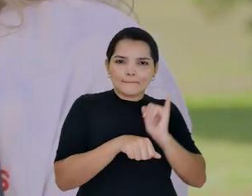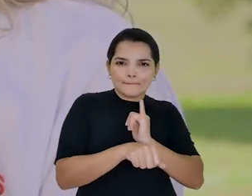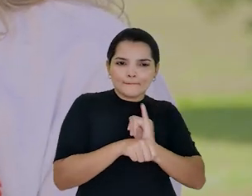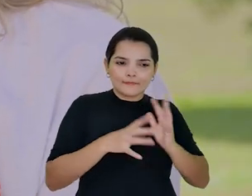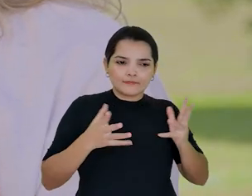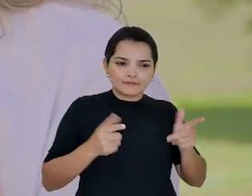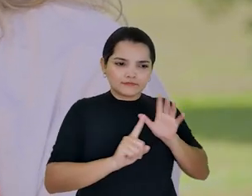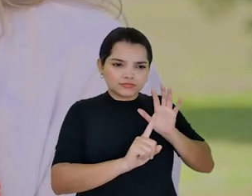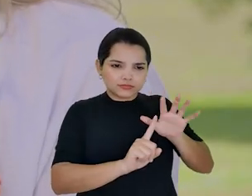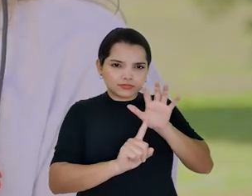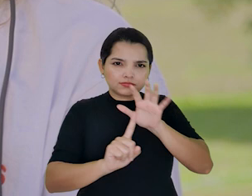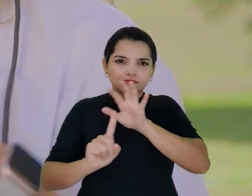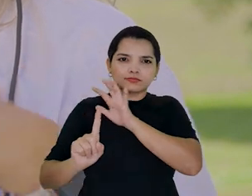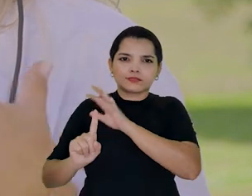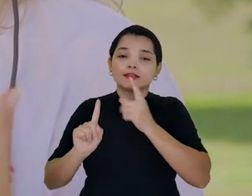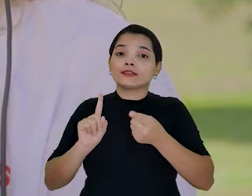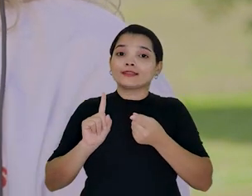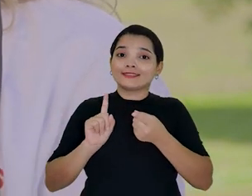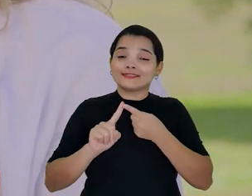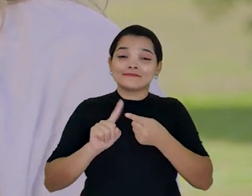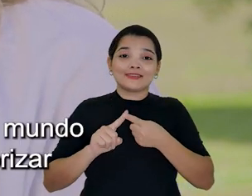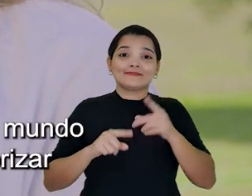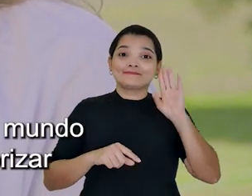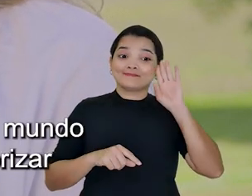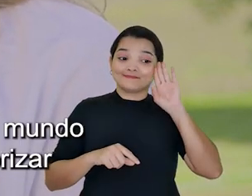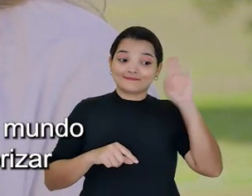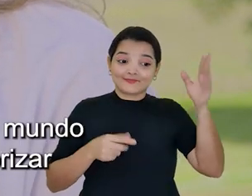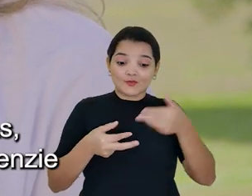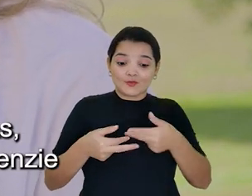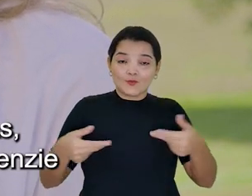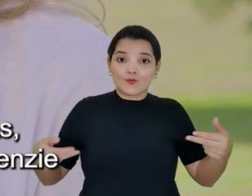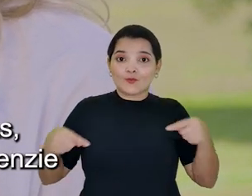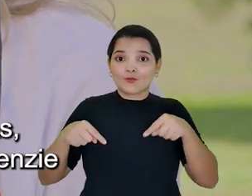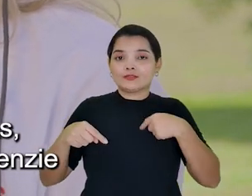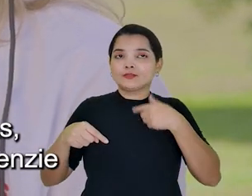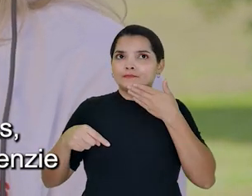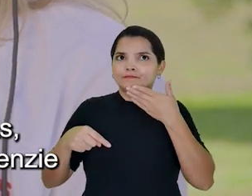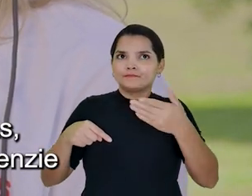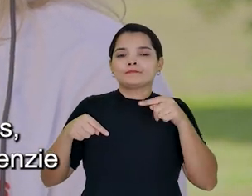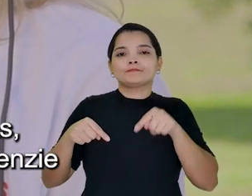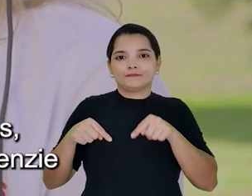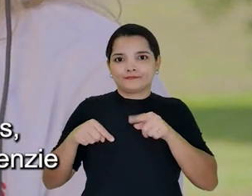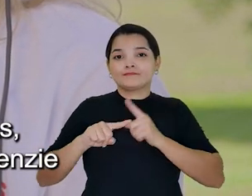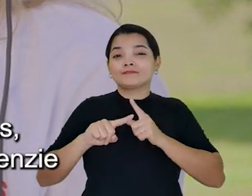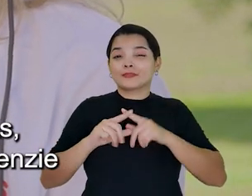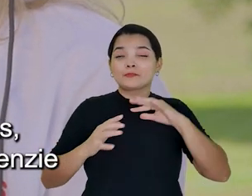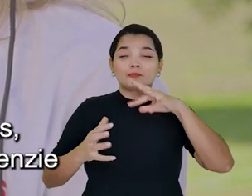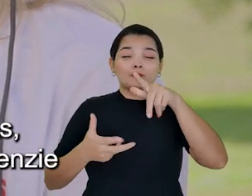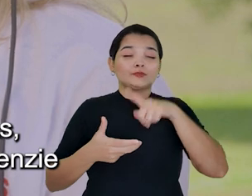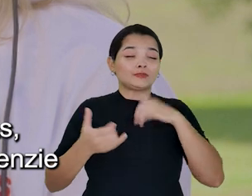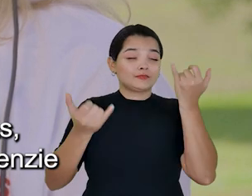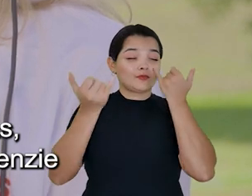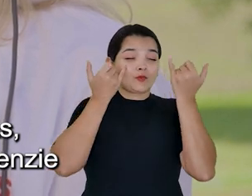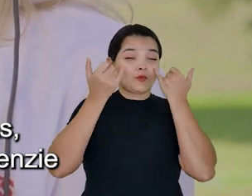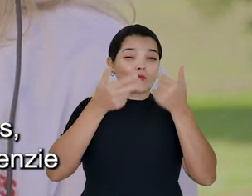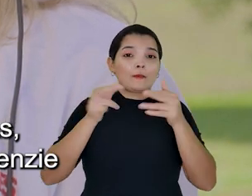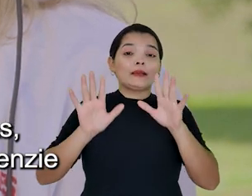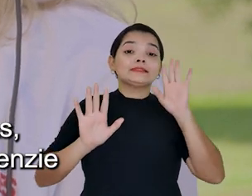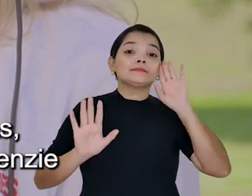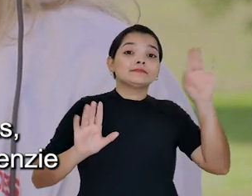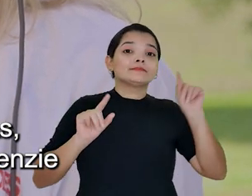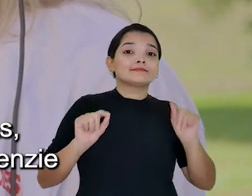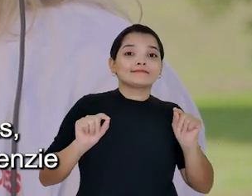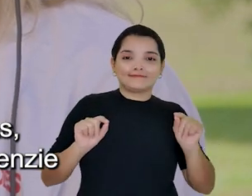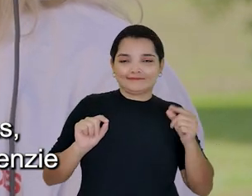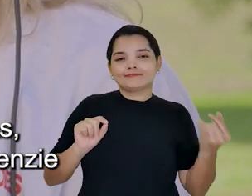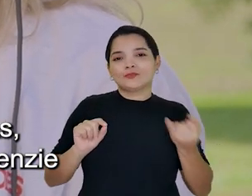saber priorizar porque em um mundo tão cheio de informações a gente precisa priorizar O que é de fato importante contar histórias